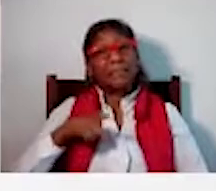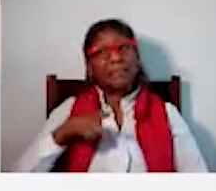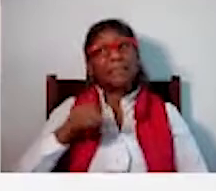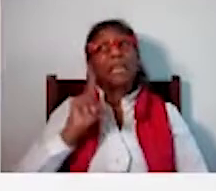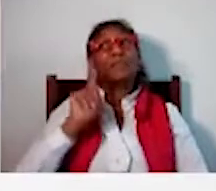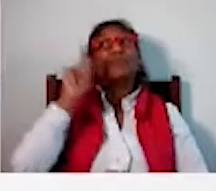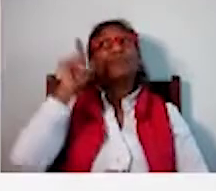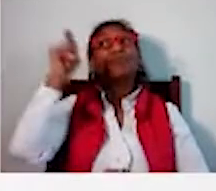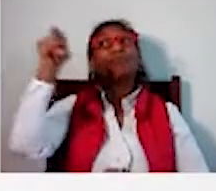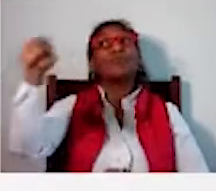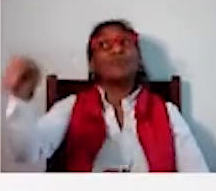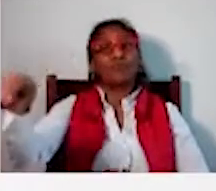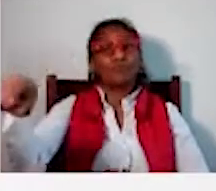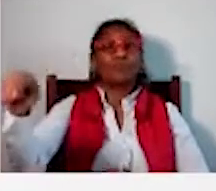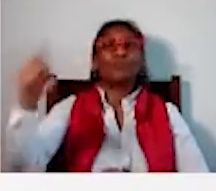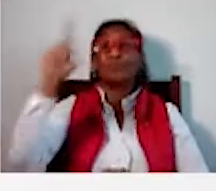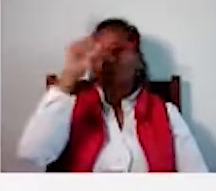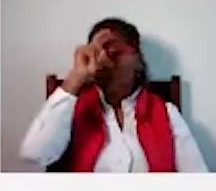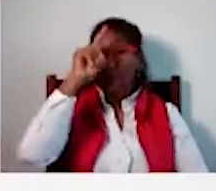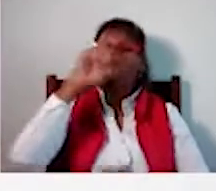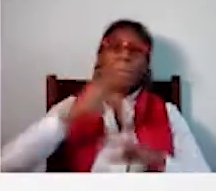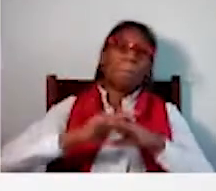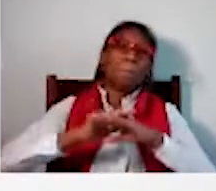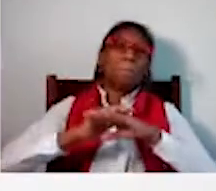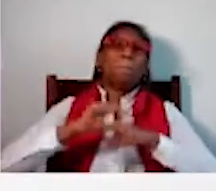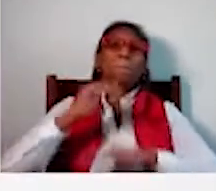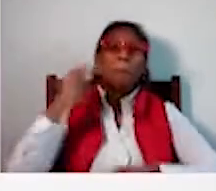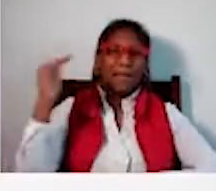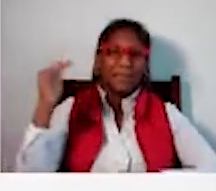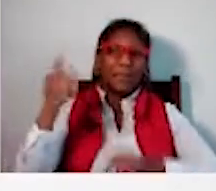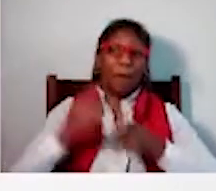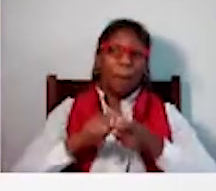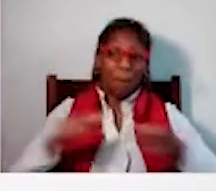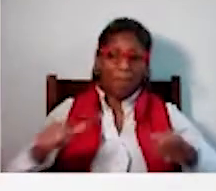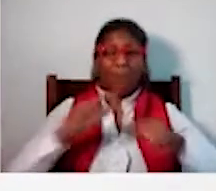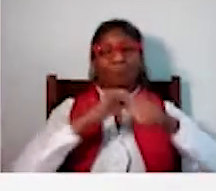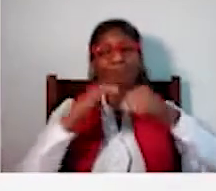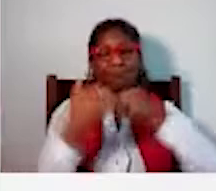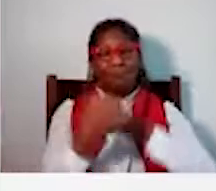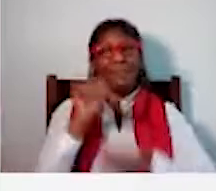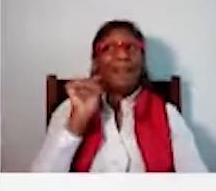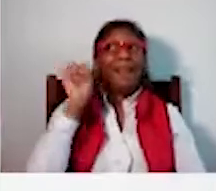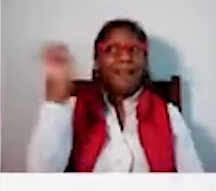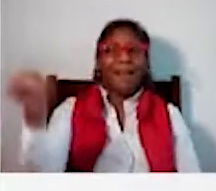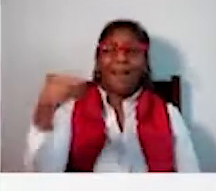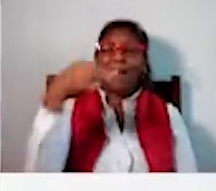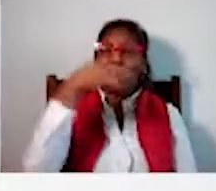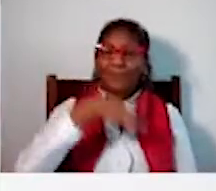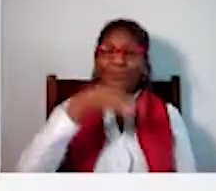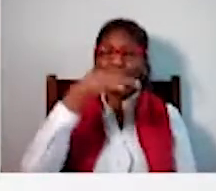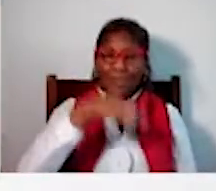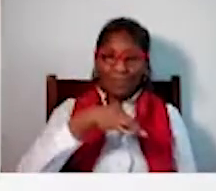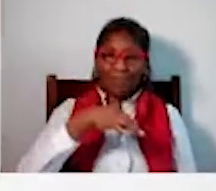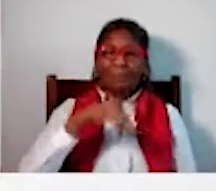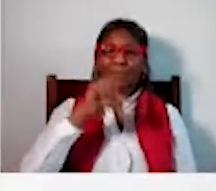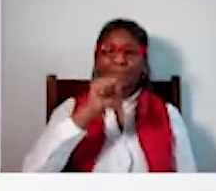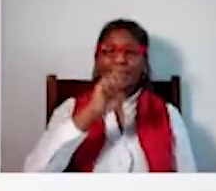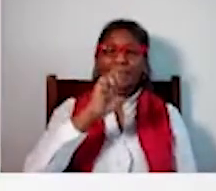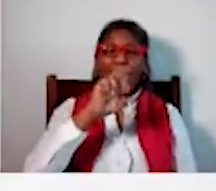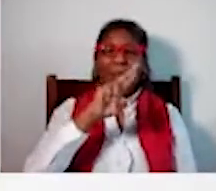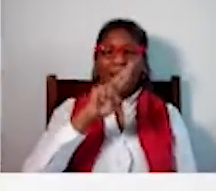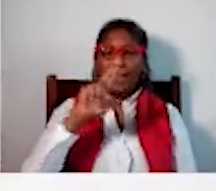um aumento de internações, um aumento de casos confirmados de Covid na Serra Gaúcha e,